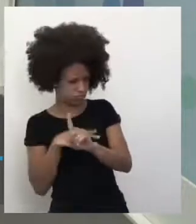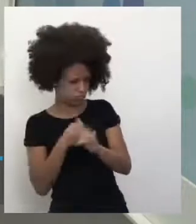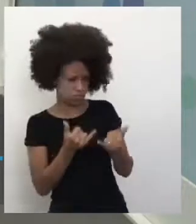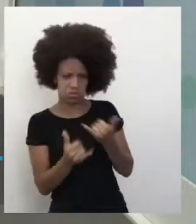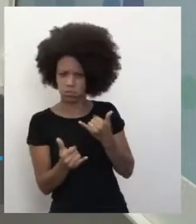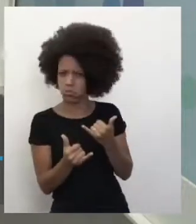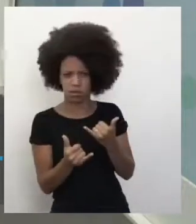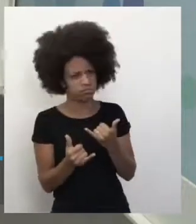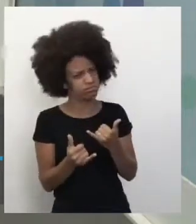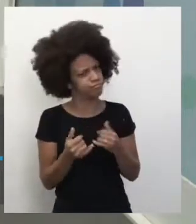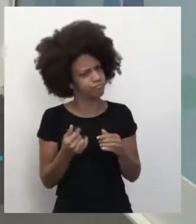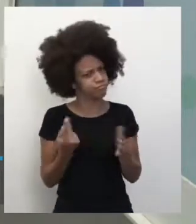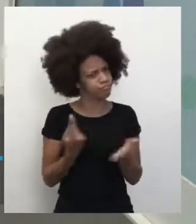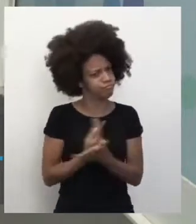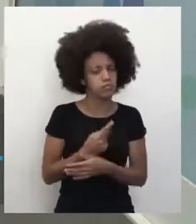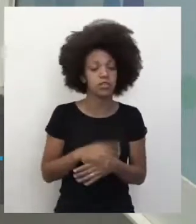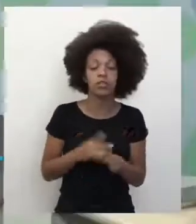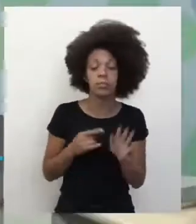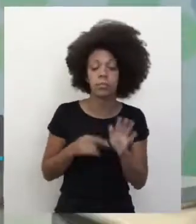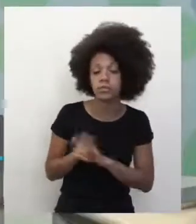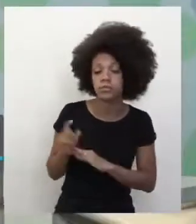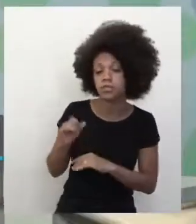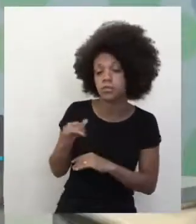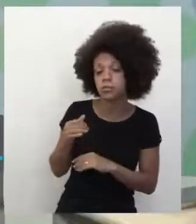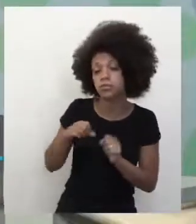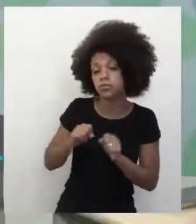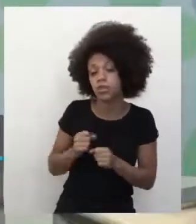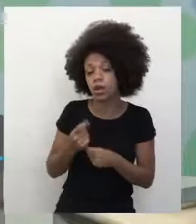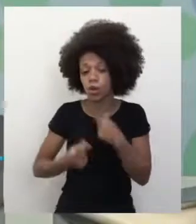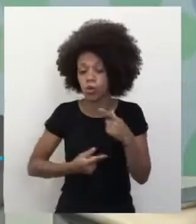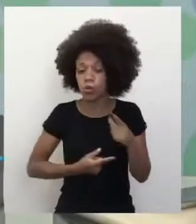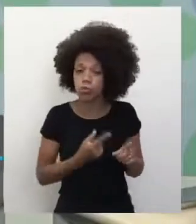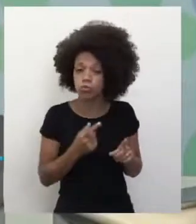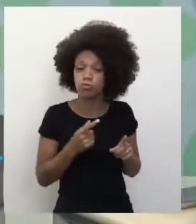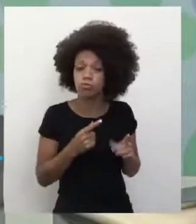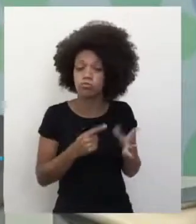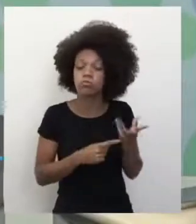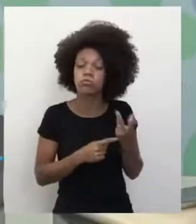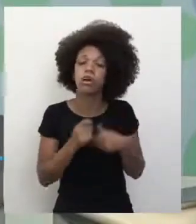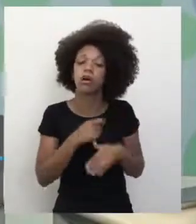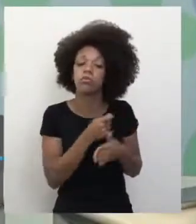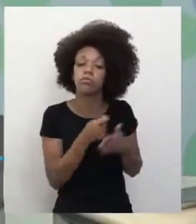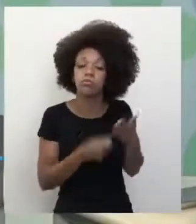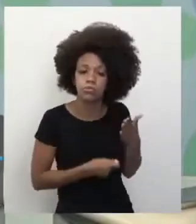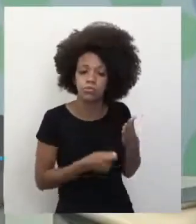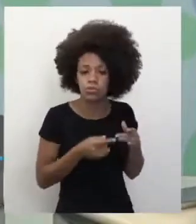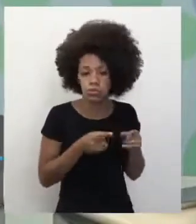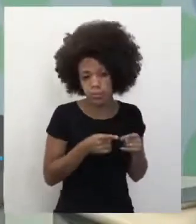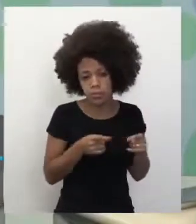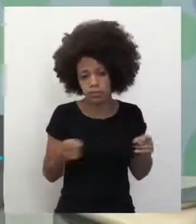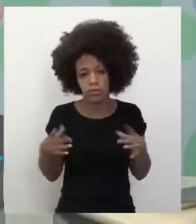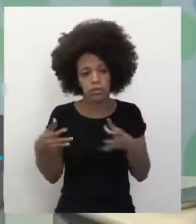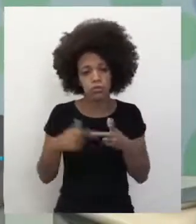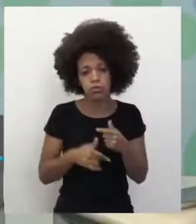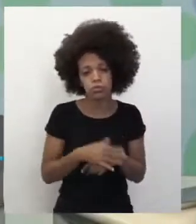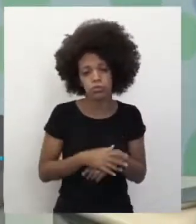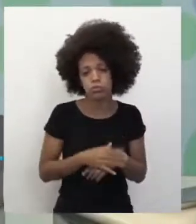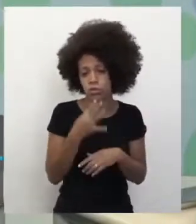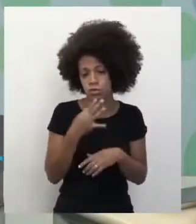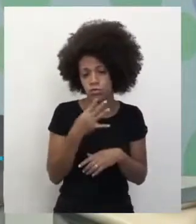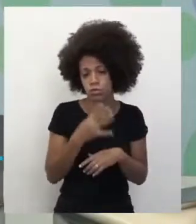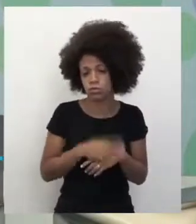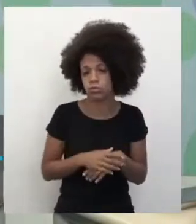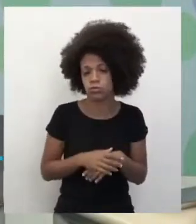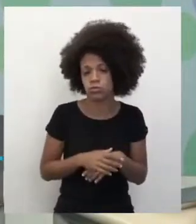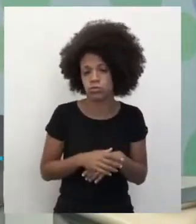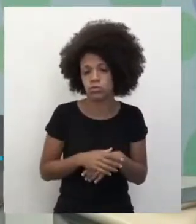até pensando, né? Até perguntei pra você, Fernando, você podia falar o nome de alguns artistas, né? Por exemplo, que tá na época, todo mundo conhece, o Romero Brito, por exemplo.